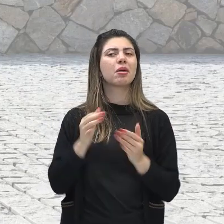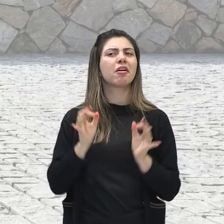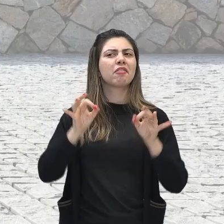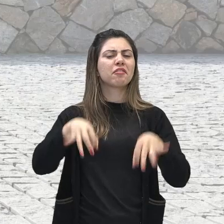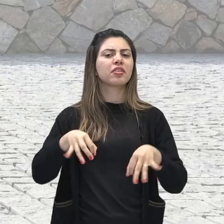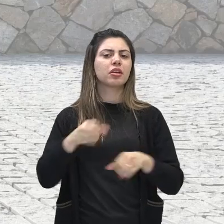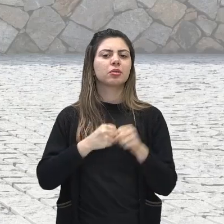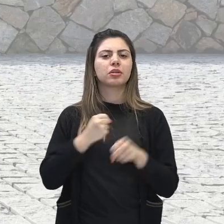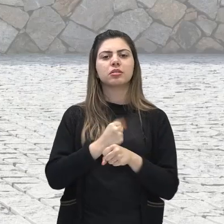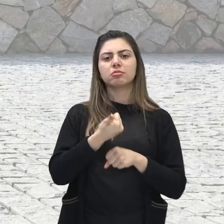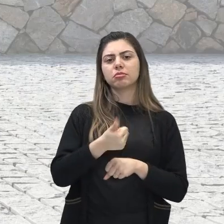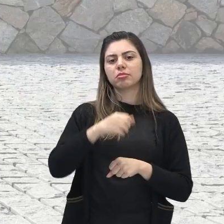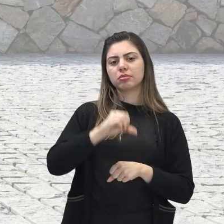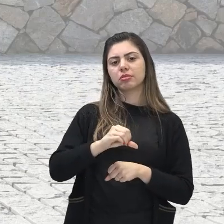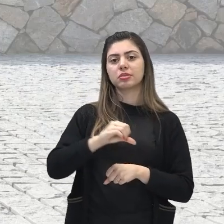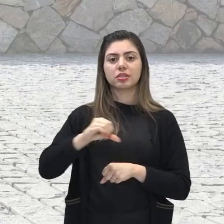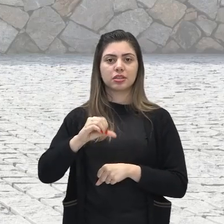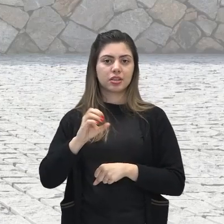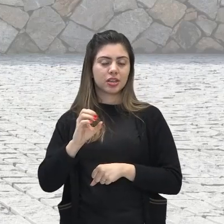memória, em